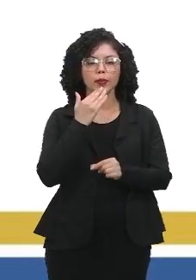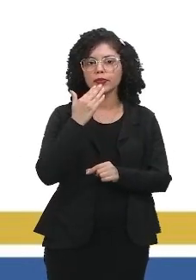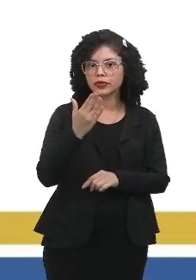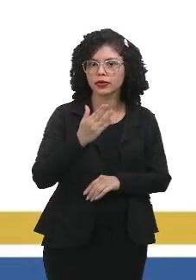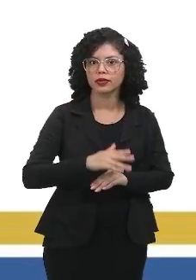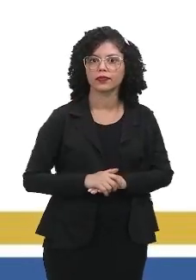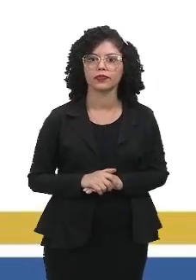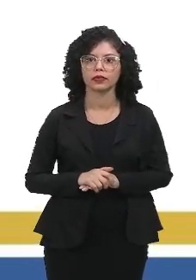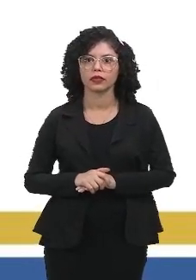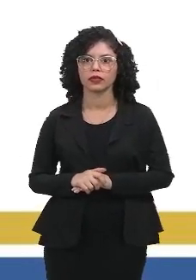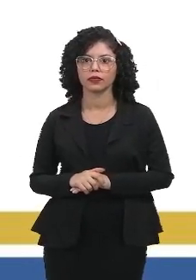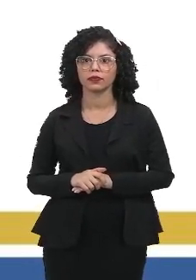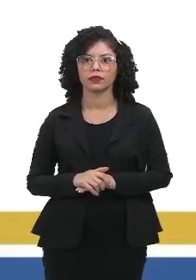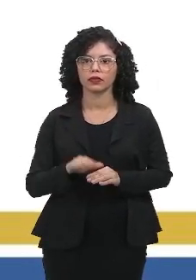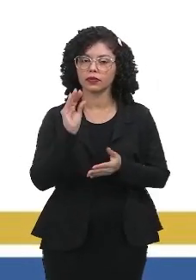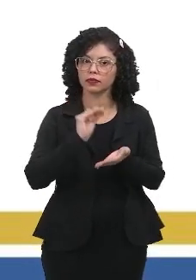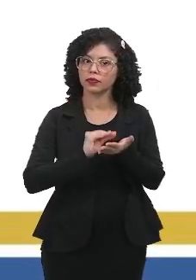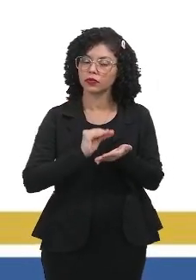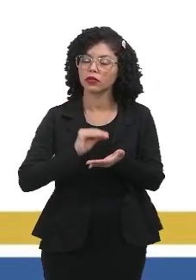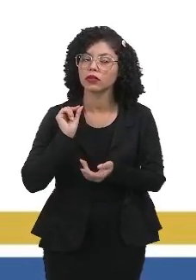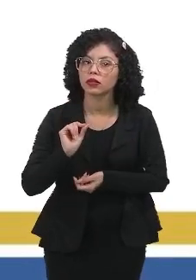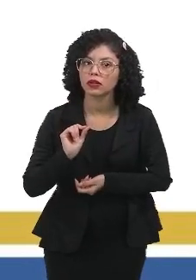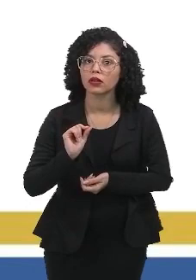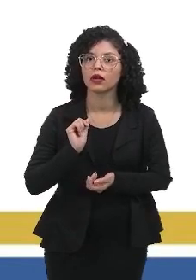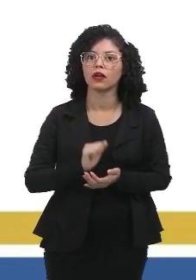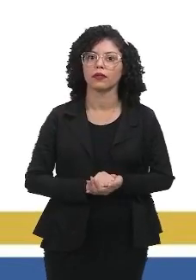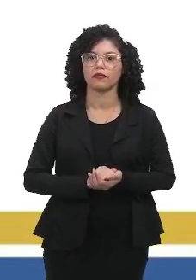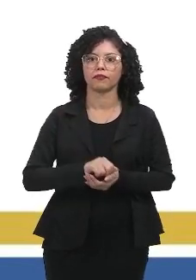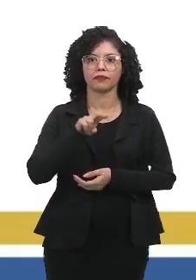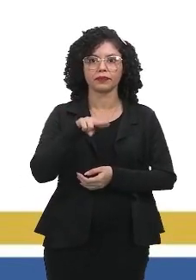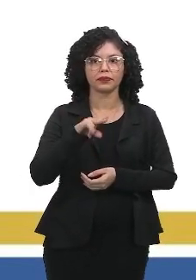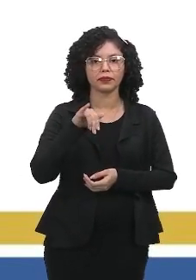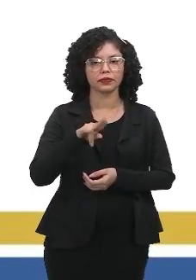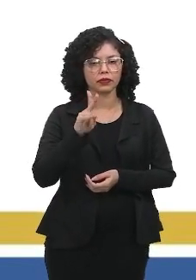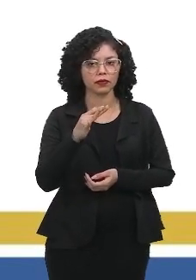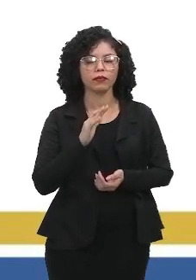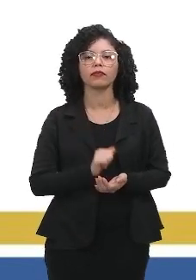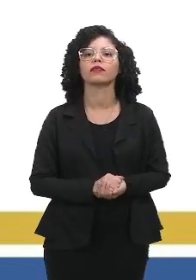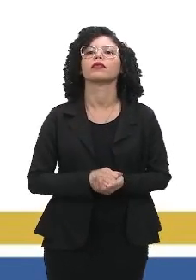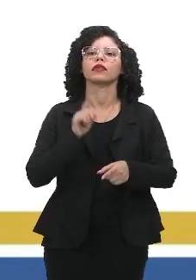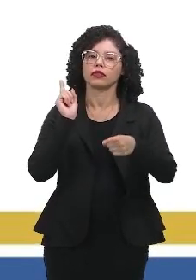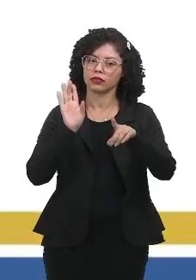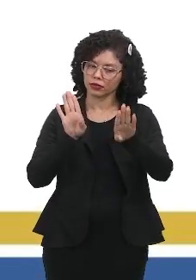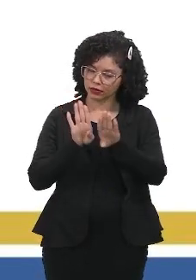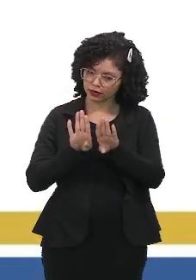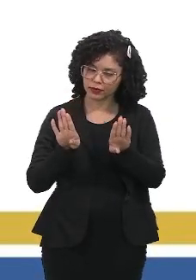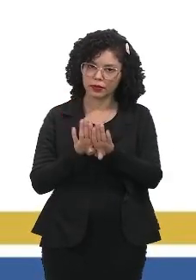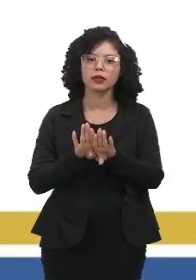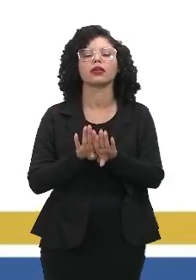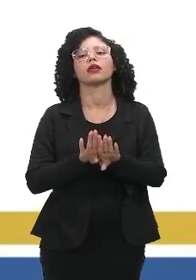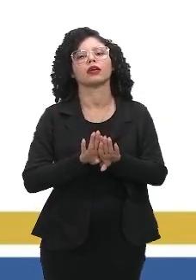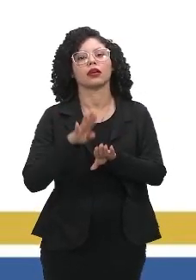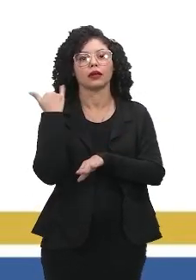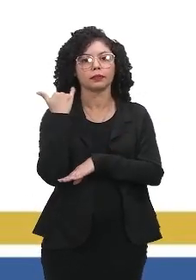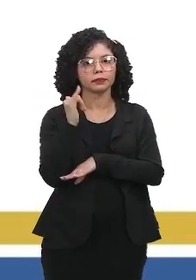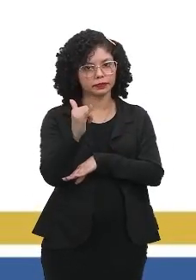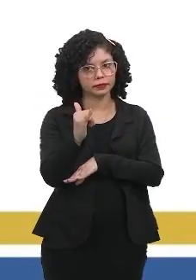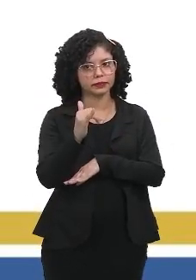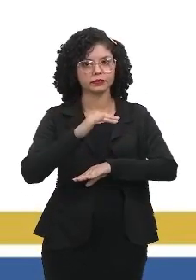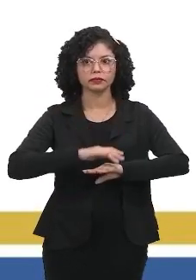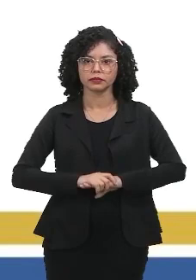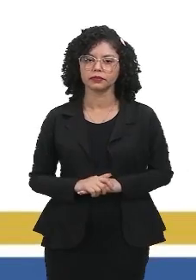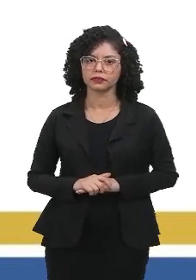querer e sobram íons hidrogênio e mais elétrons aqui para vocês